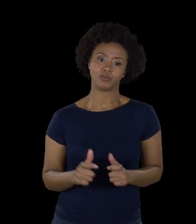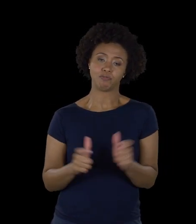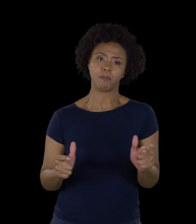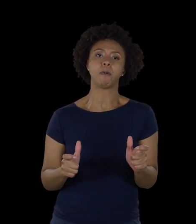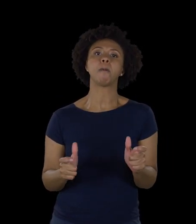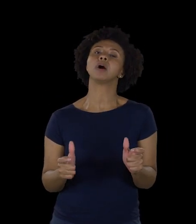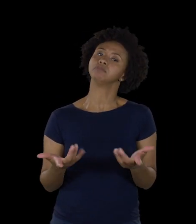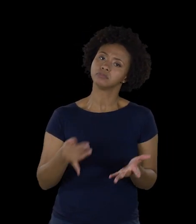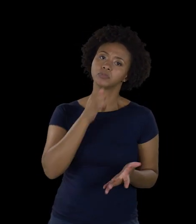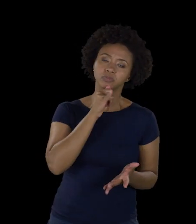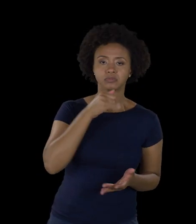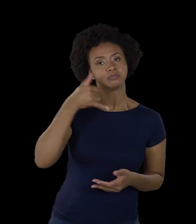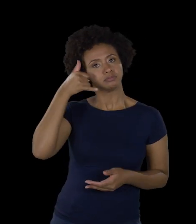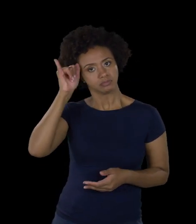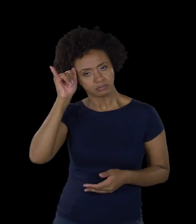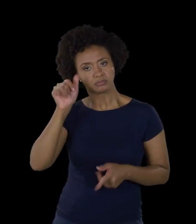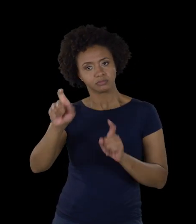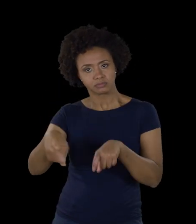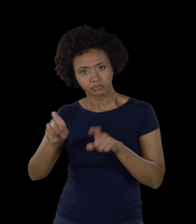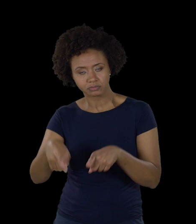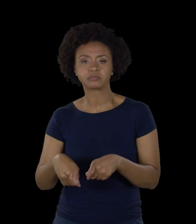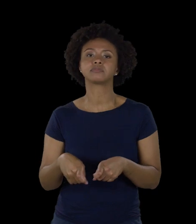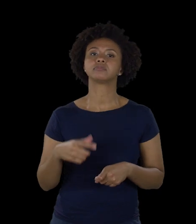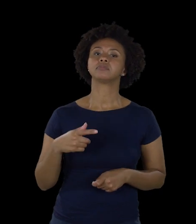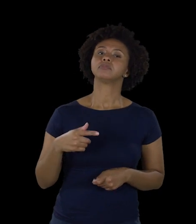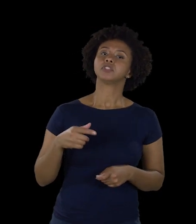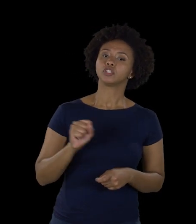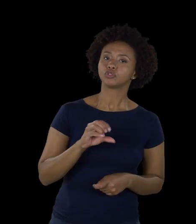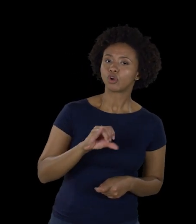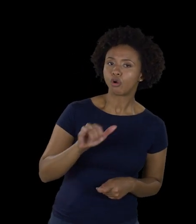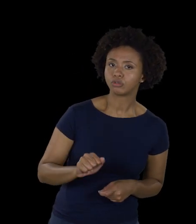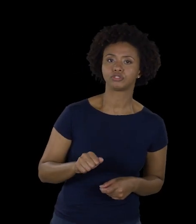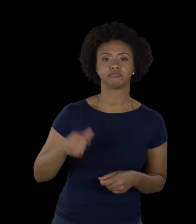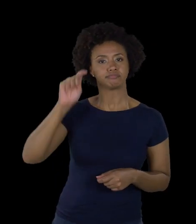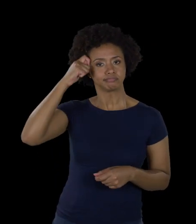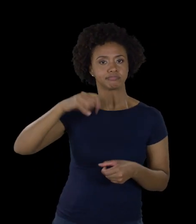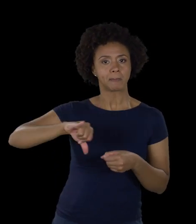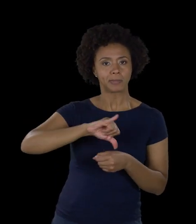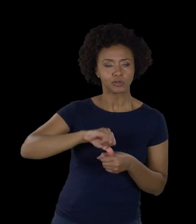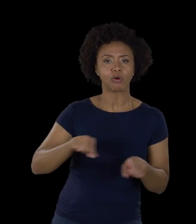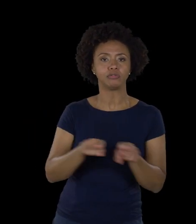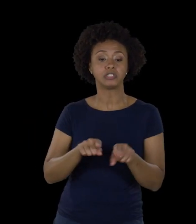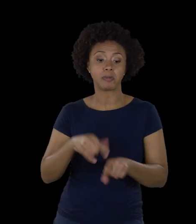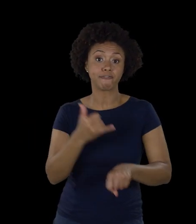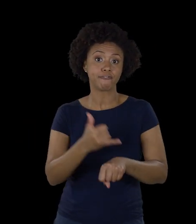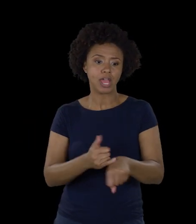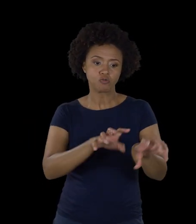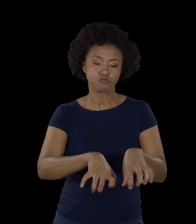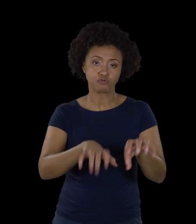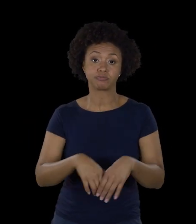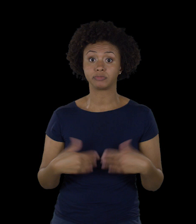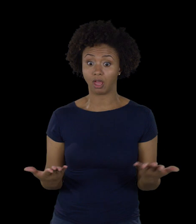incluindo soja, petróleo e minério de ferro. O país, então, fica numa gangorra de altos e baixos